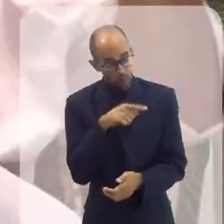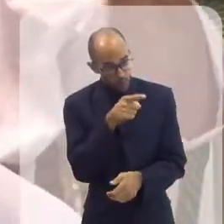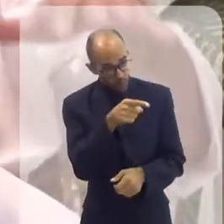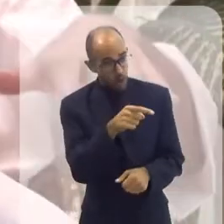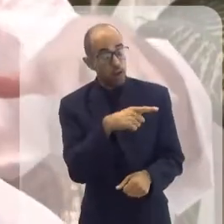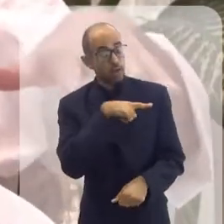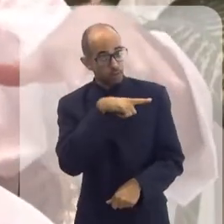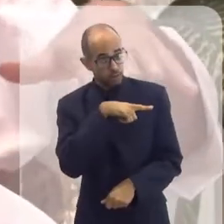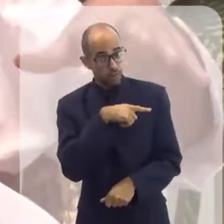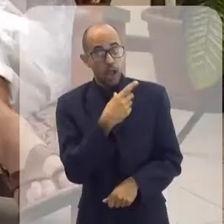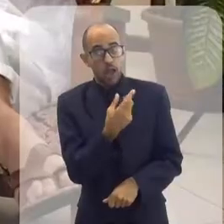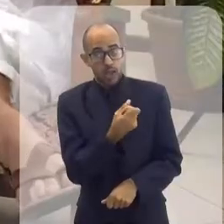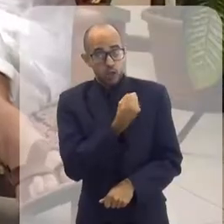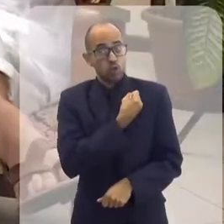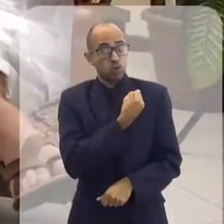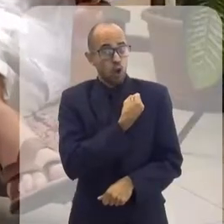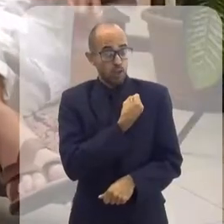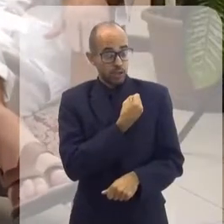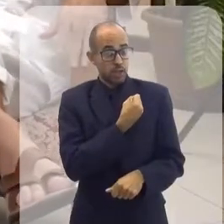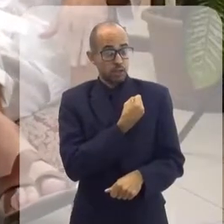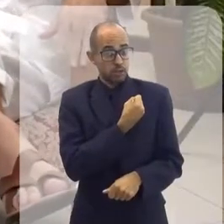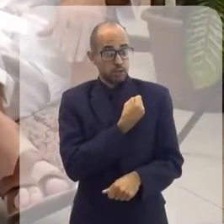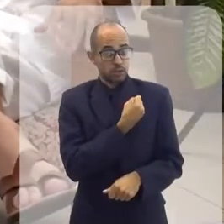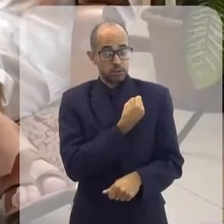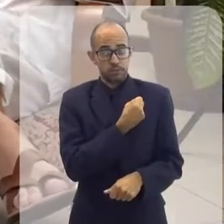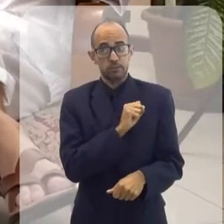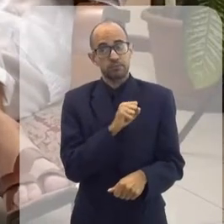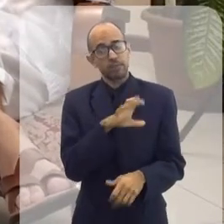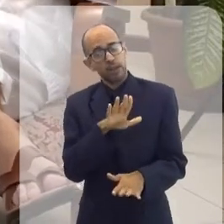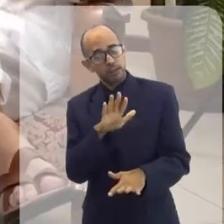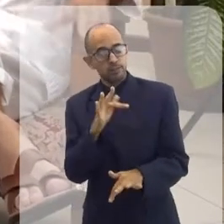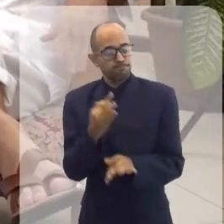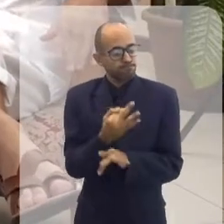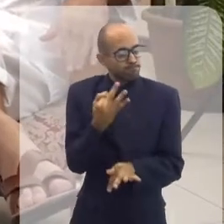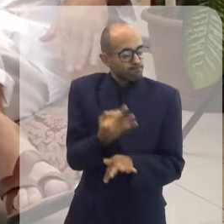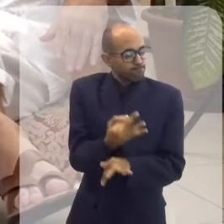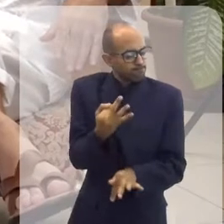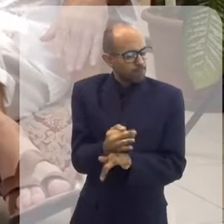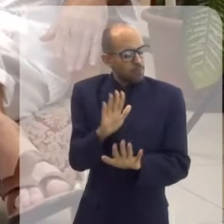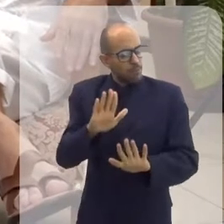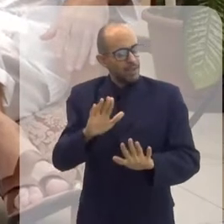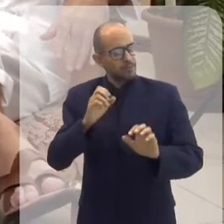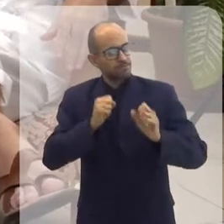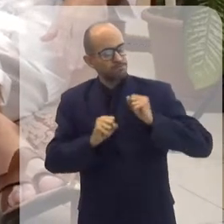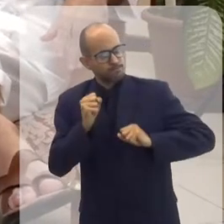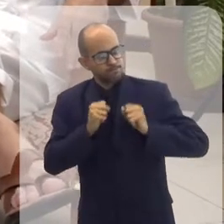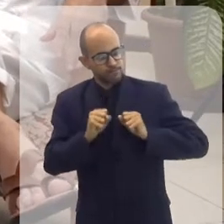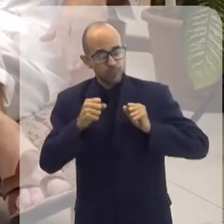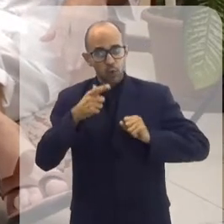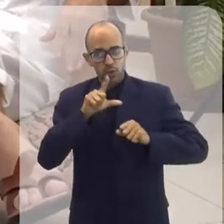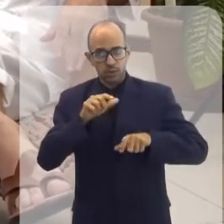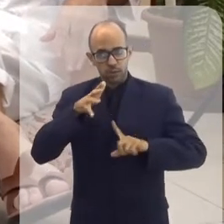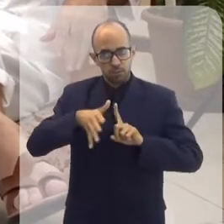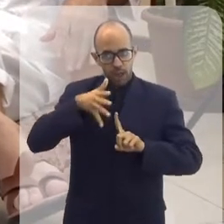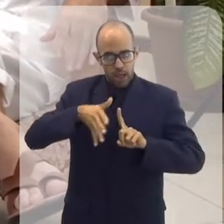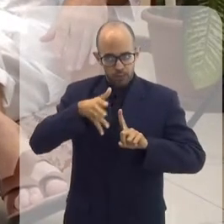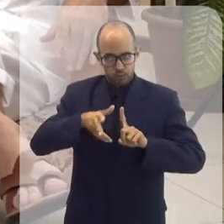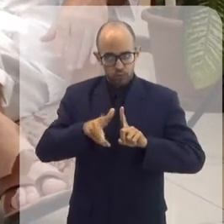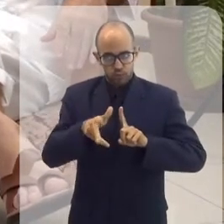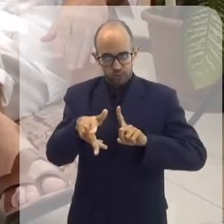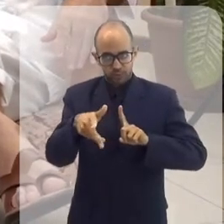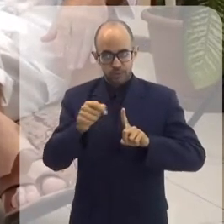nota tá pensa chegaram meio que ainda revoltado eu pude prosseguir na palestra